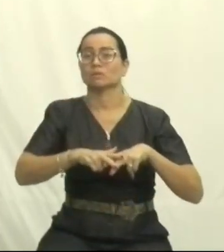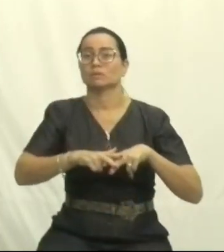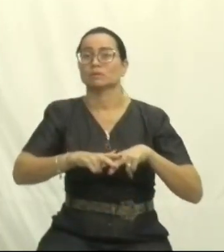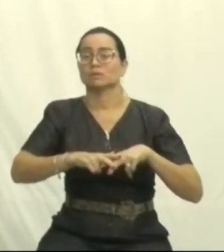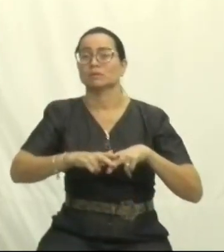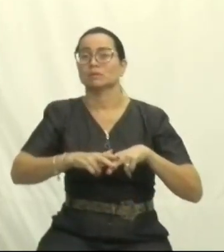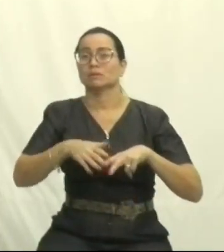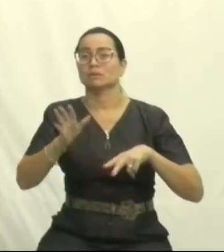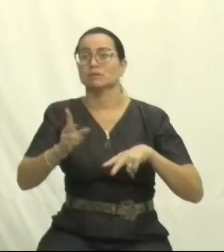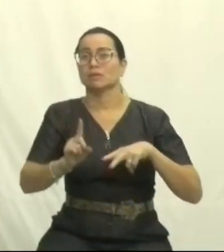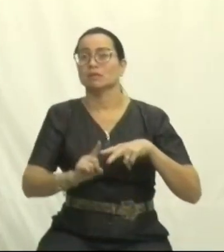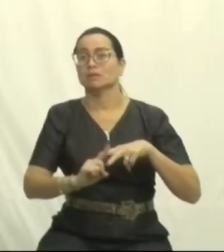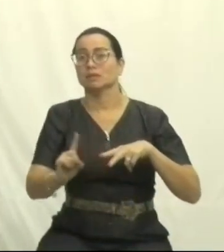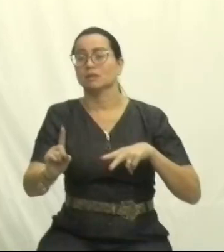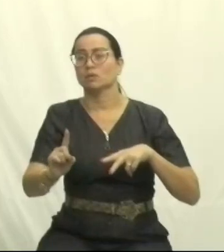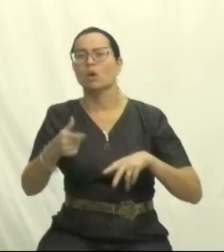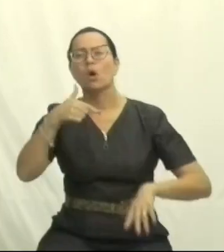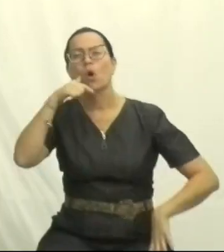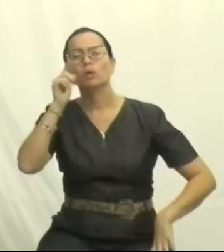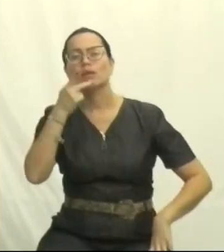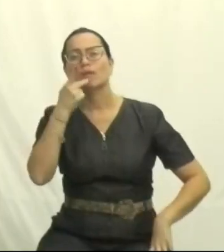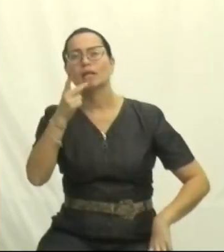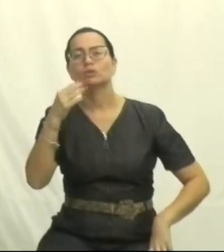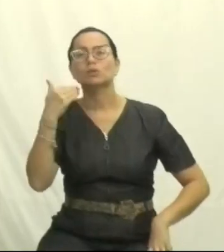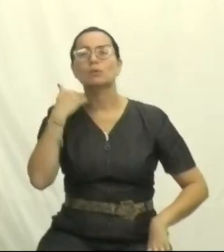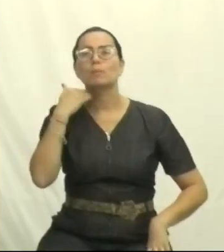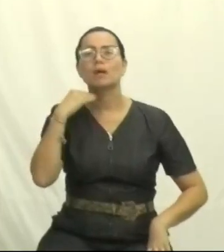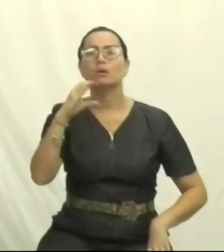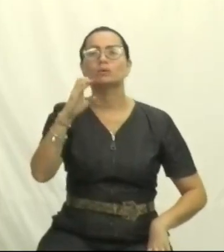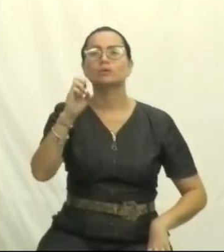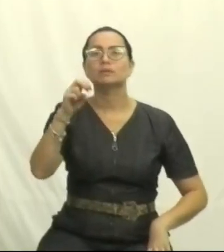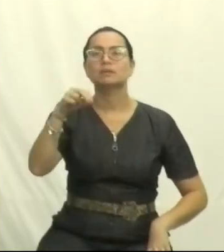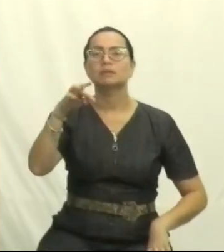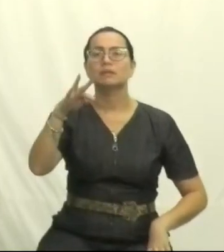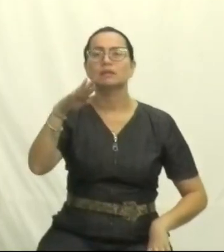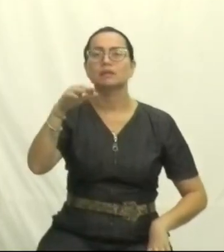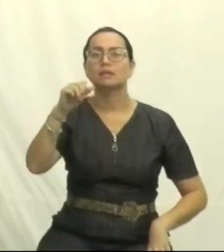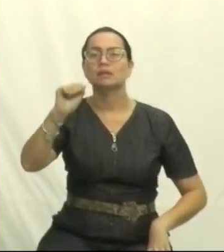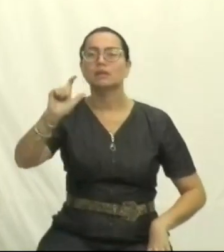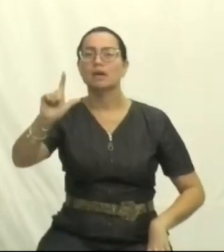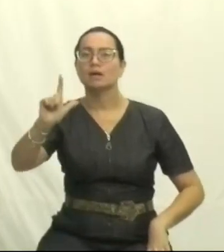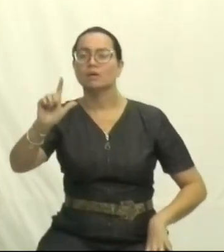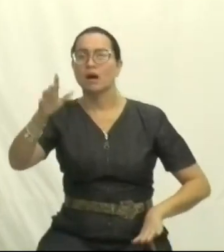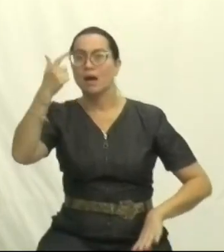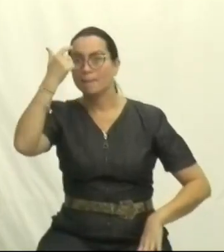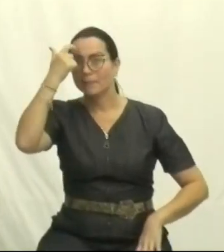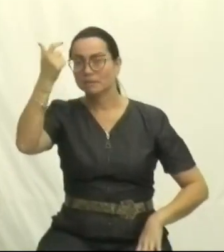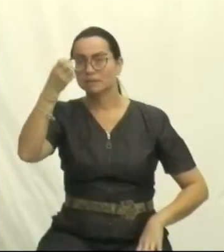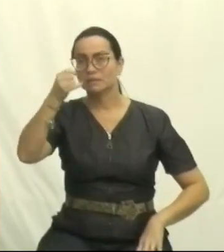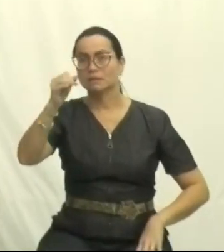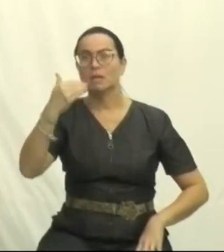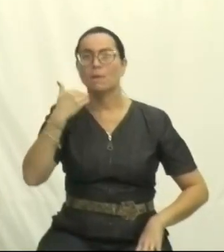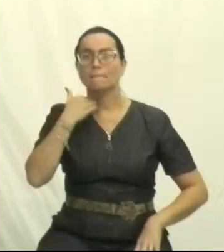falado sobre o Banco Central. Imagine se o Banco Central, vereador, não tivesse autonomia,